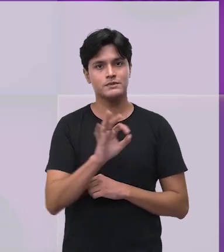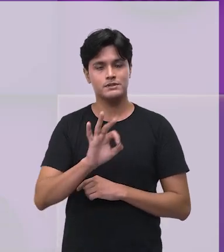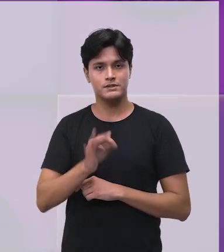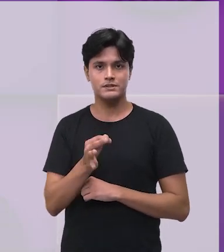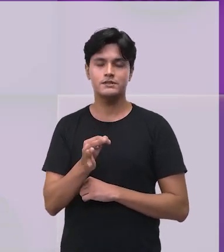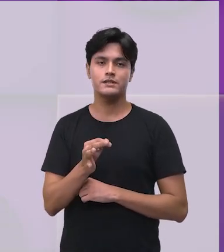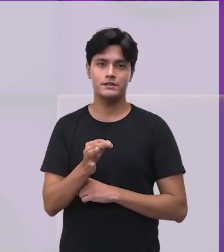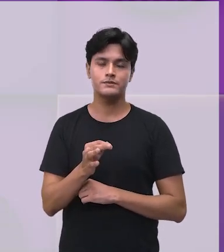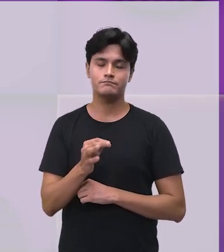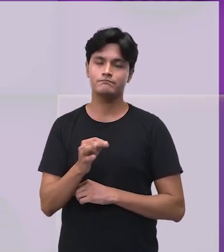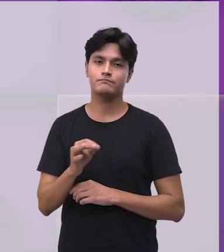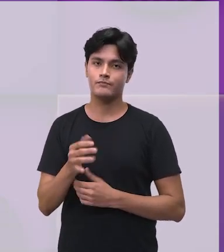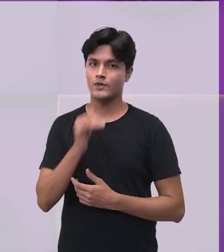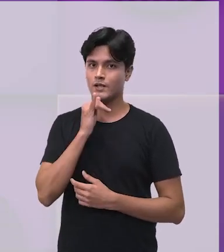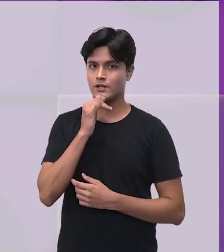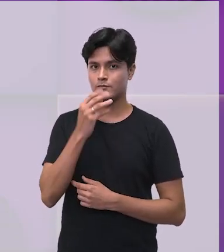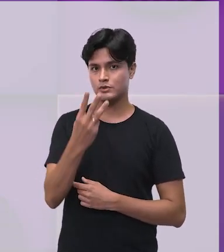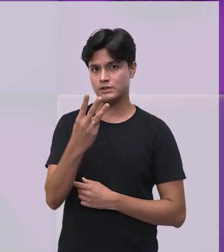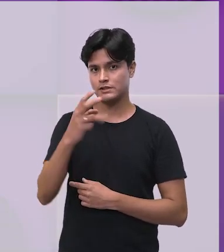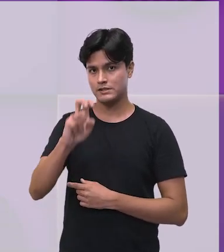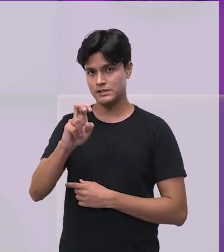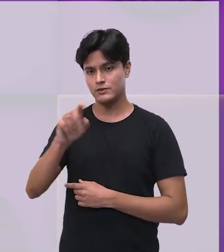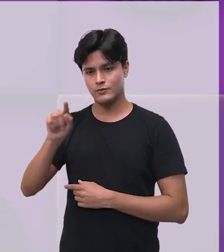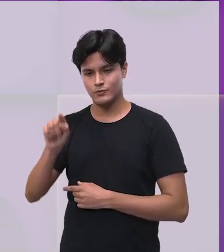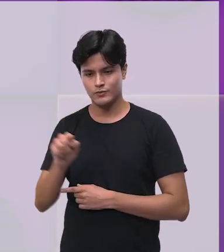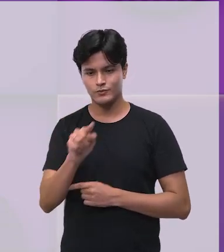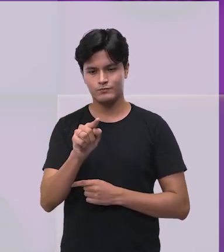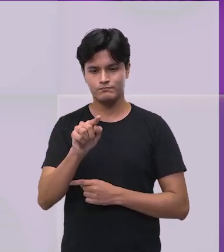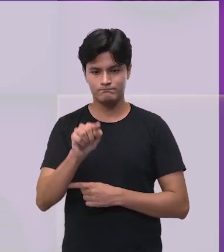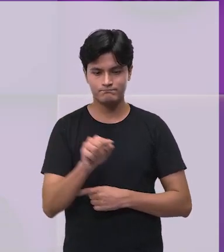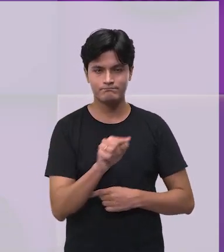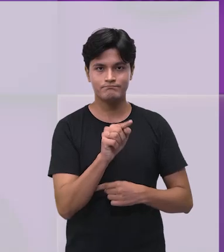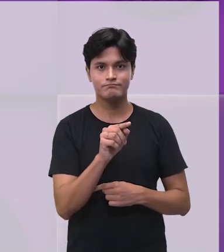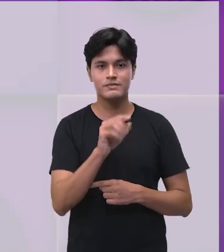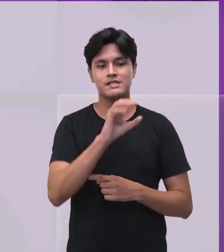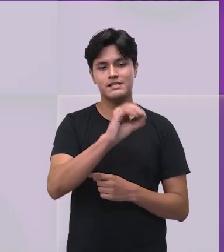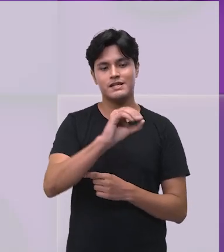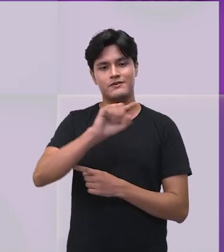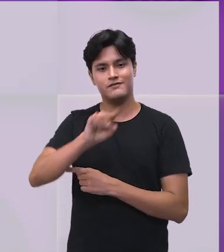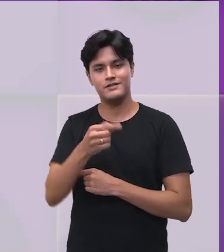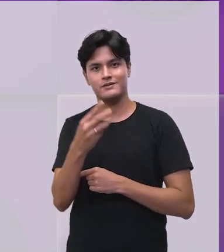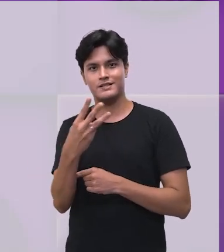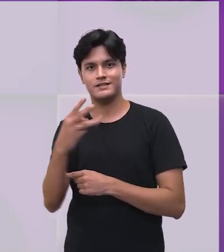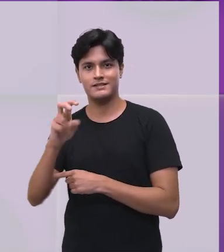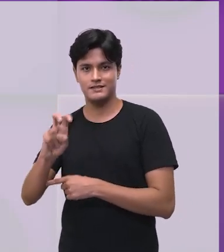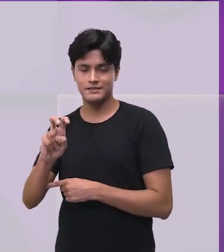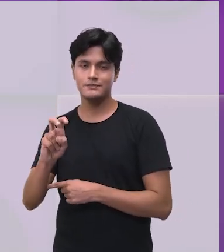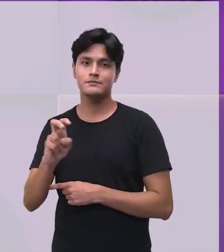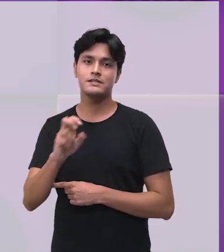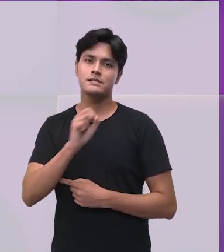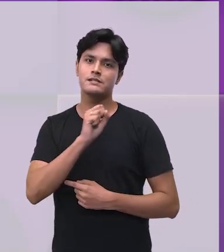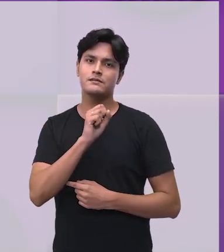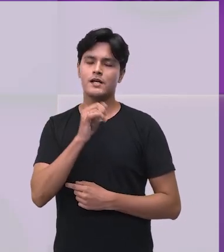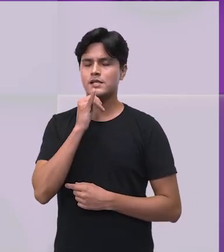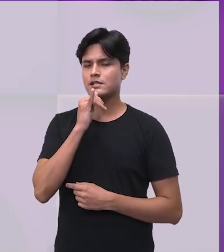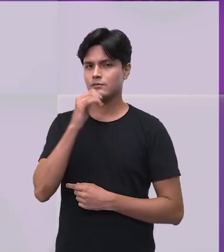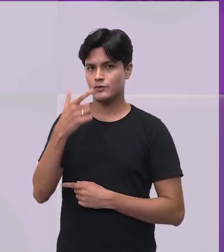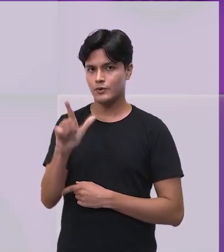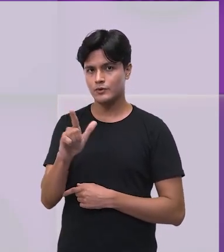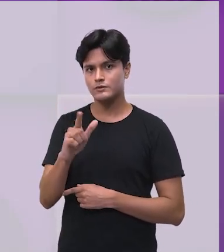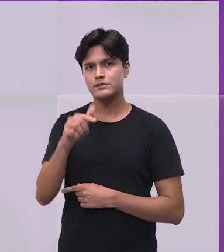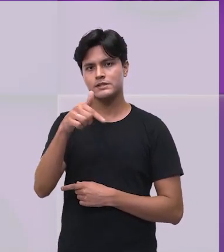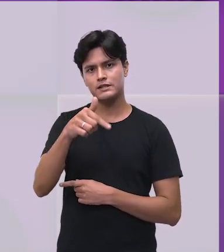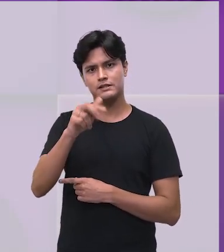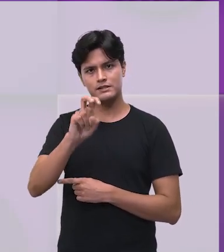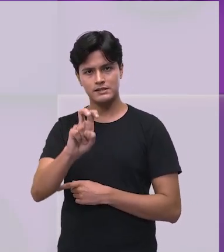minha vírgula e aí no final eu vou ter 0,35. Professor, e se fosse 75 dividido para 100?